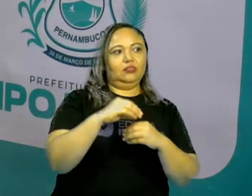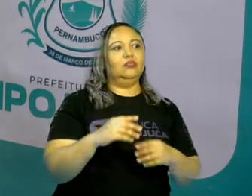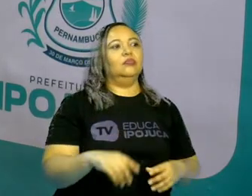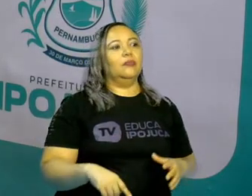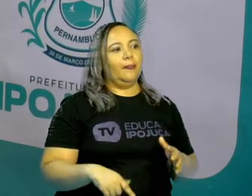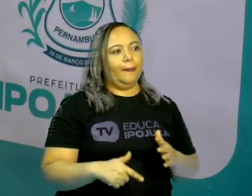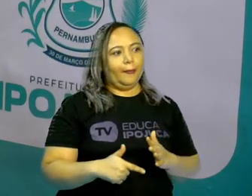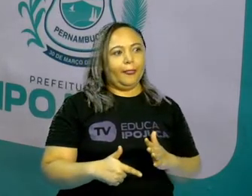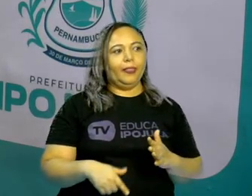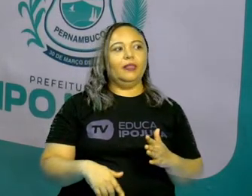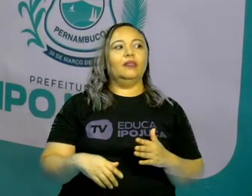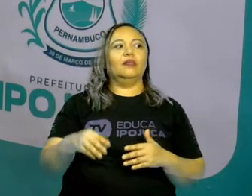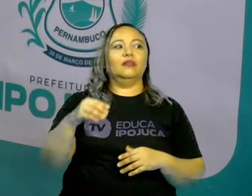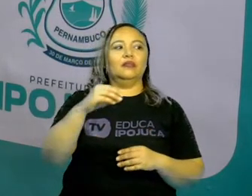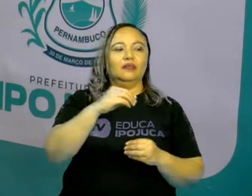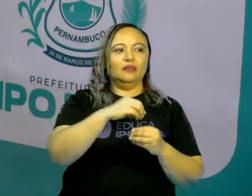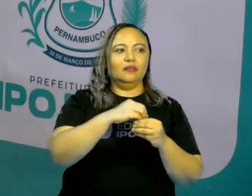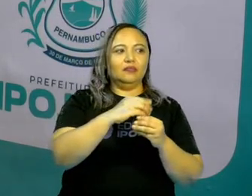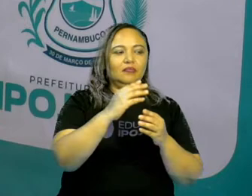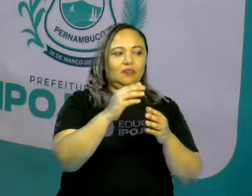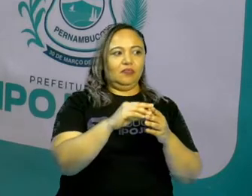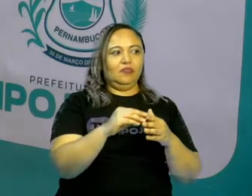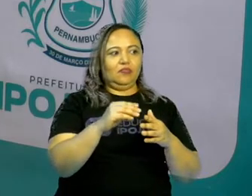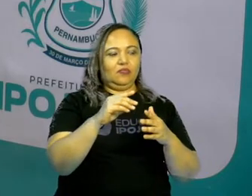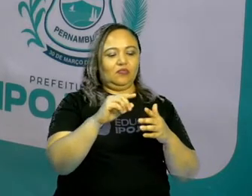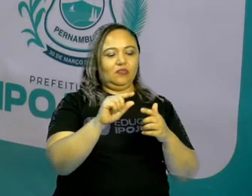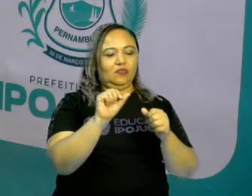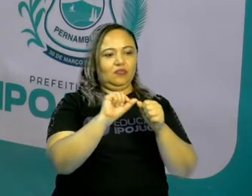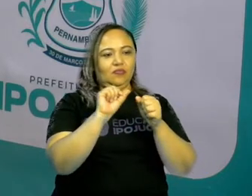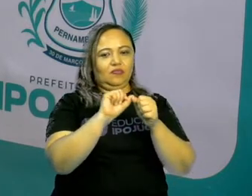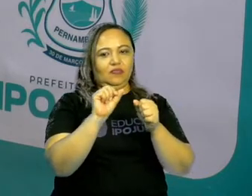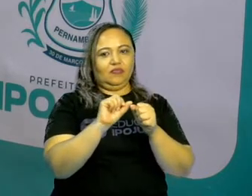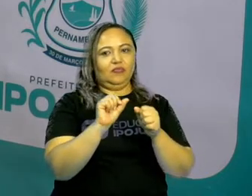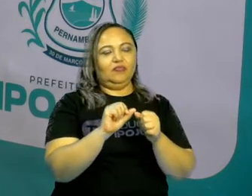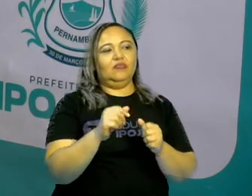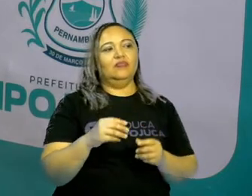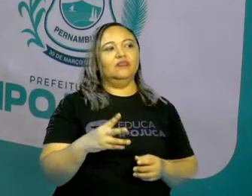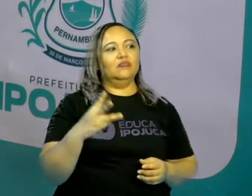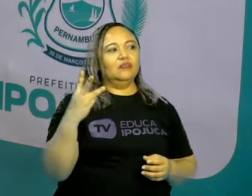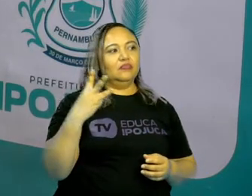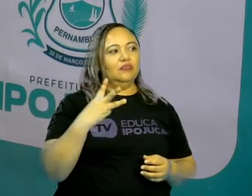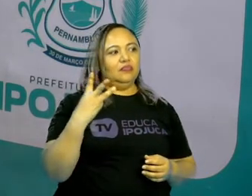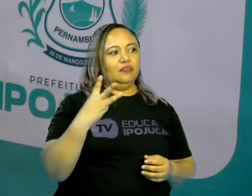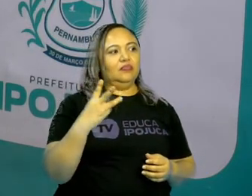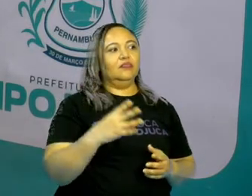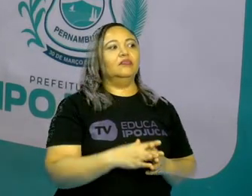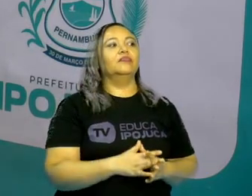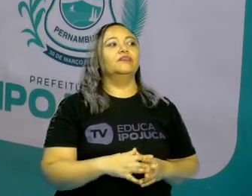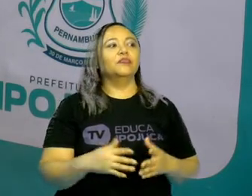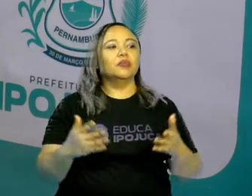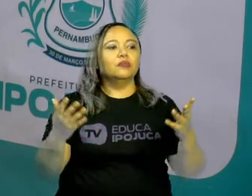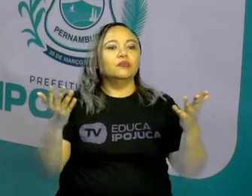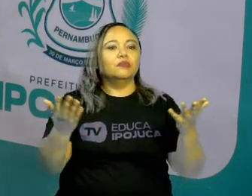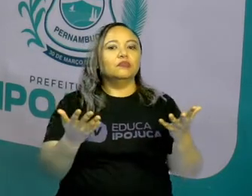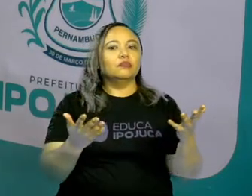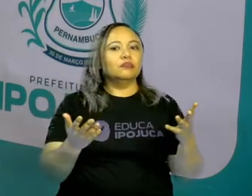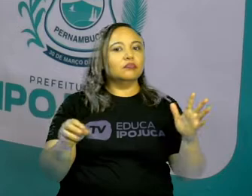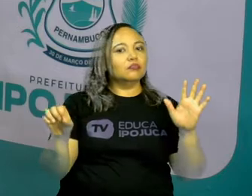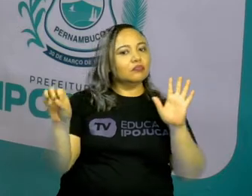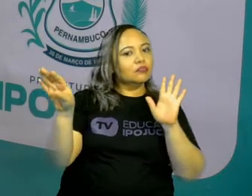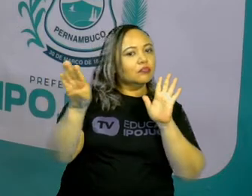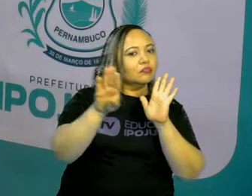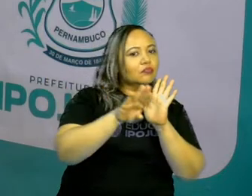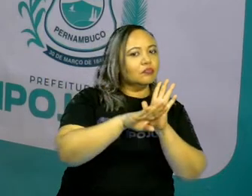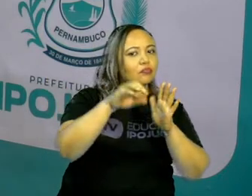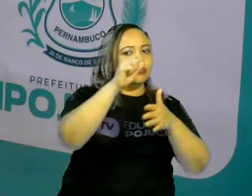primárias mais as secundárias, formei as terciárias, certo? E aqui chegamos à